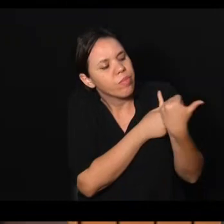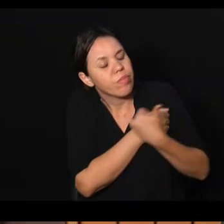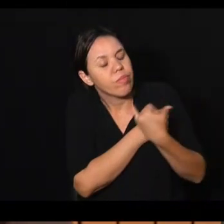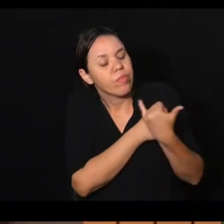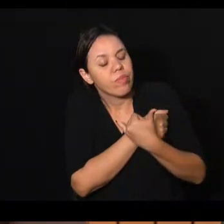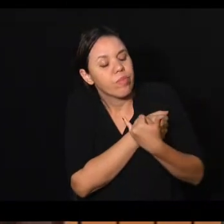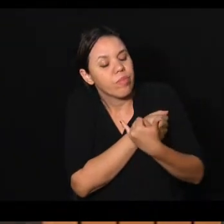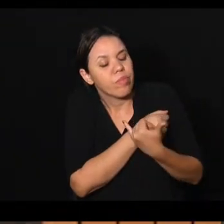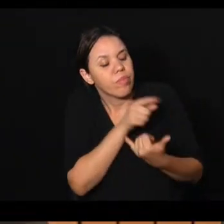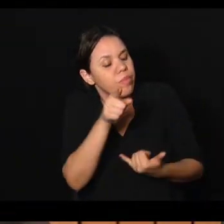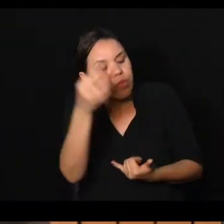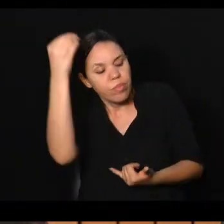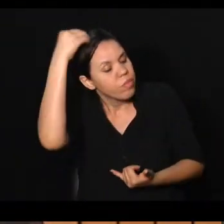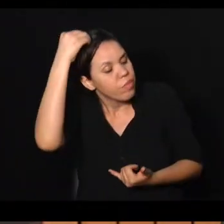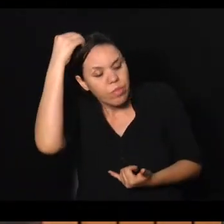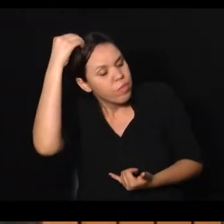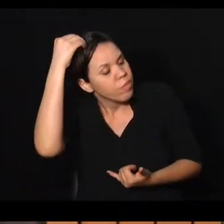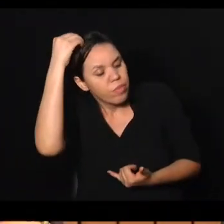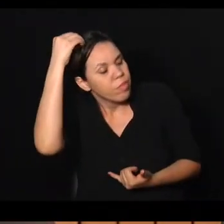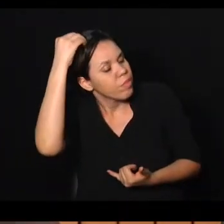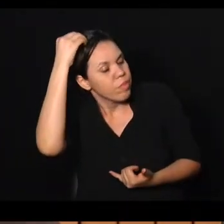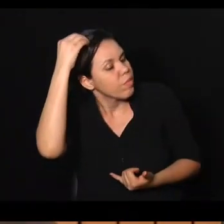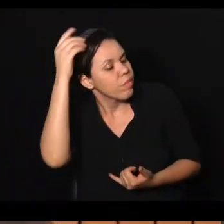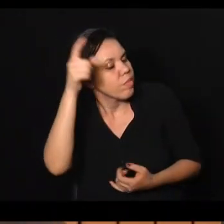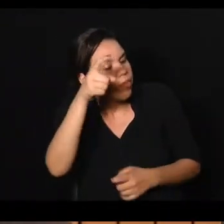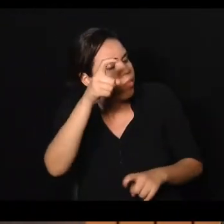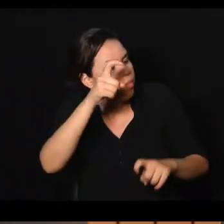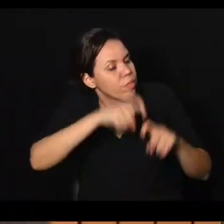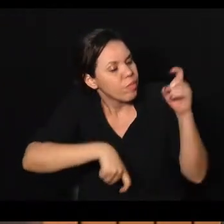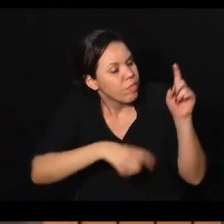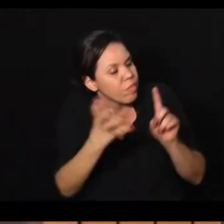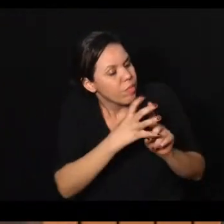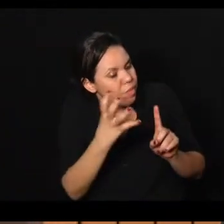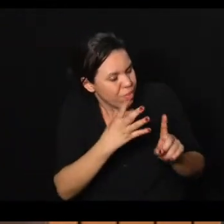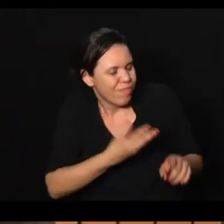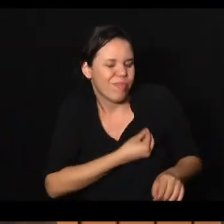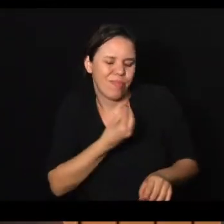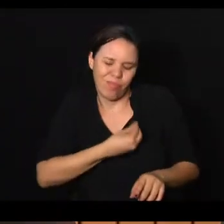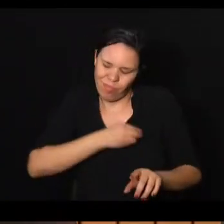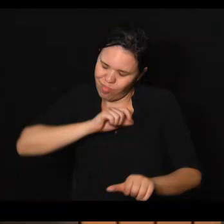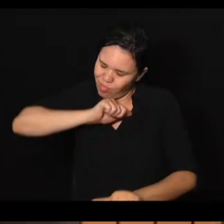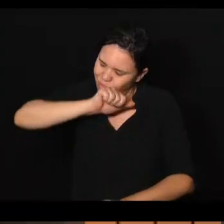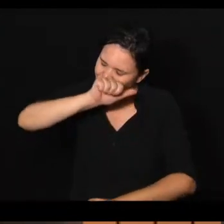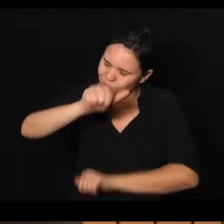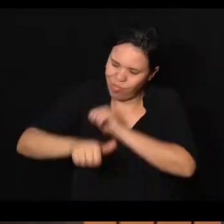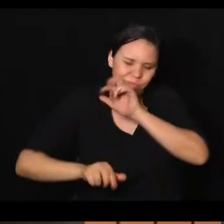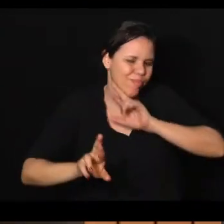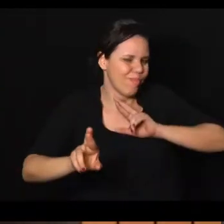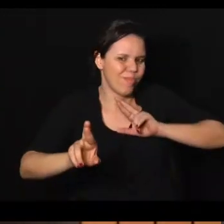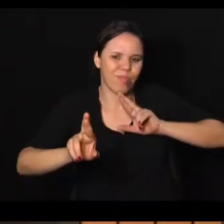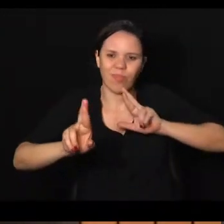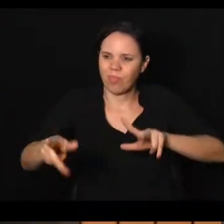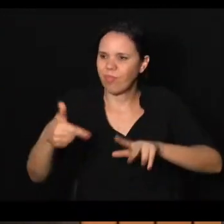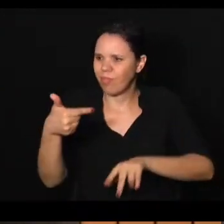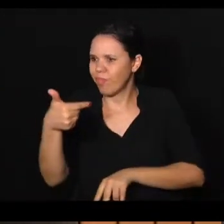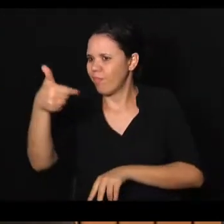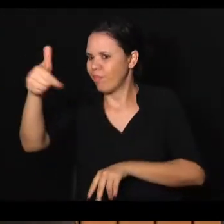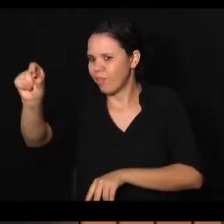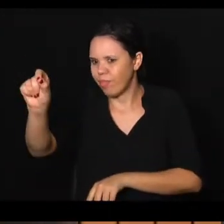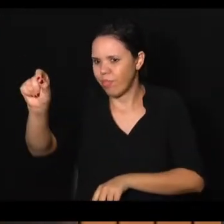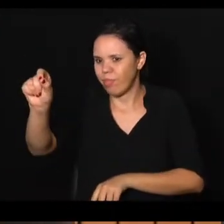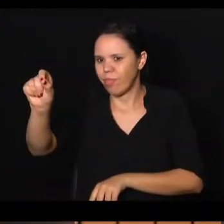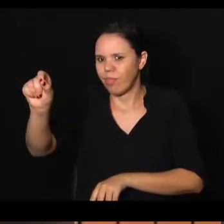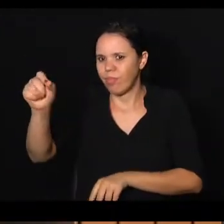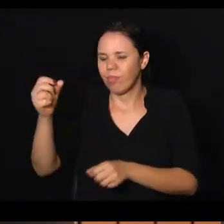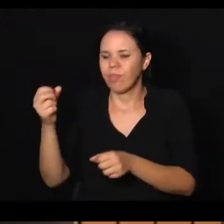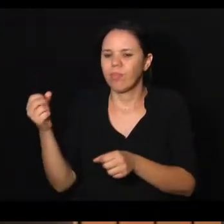que eu não era culpada do abuso, a minha vida tinha sido diferente. E eu não precisaria, aos 10 anos, em cima de